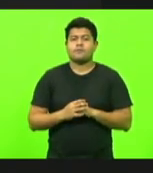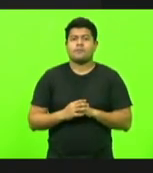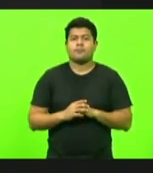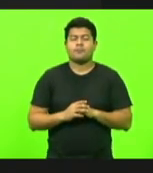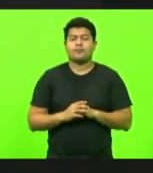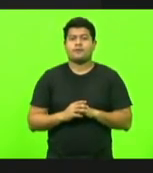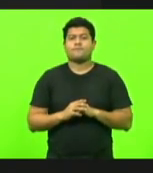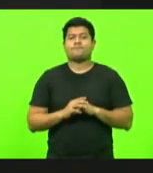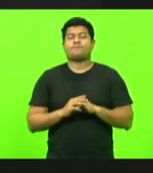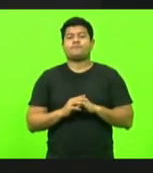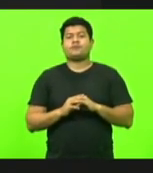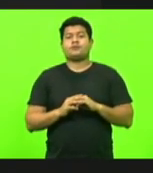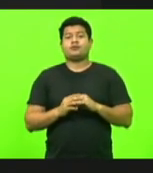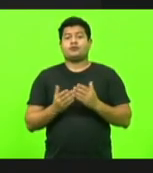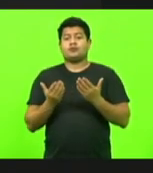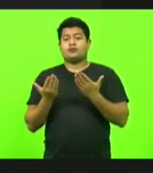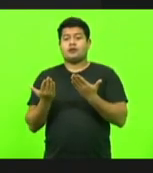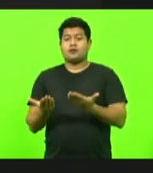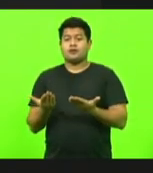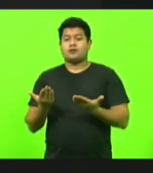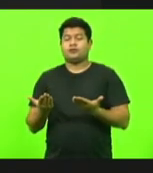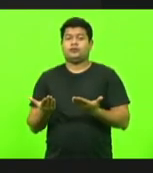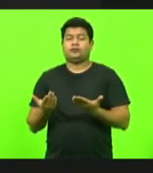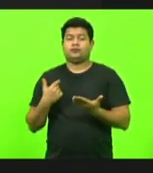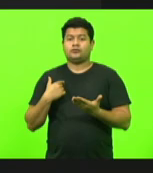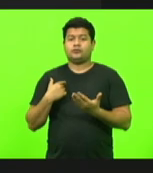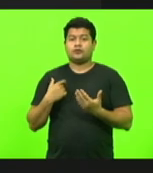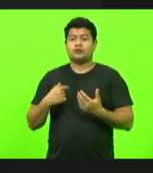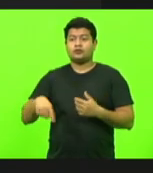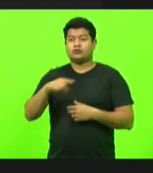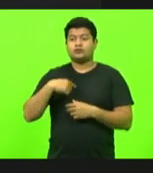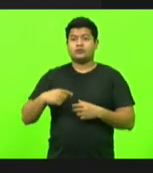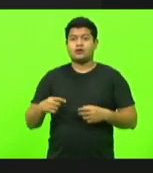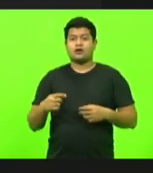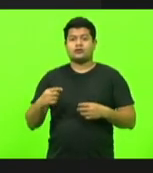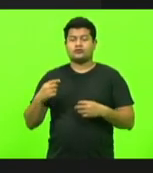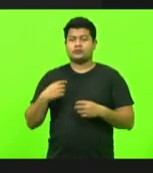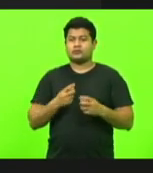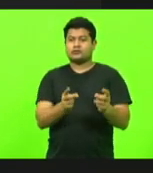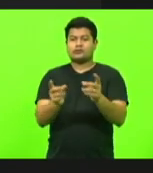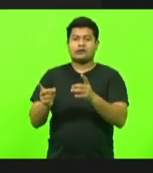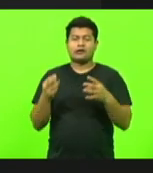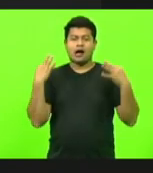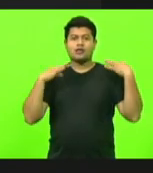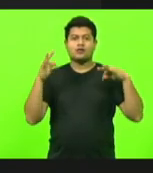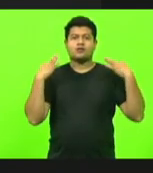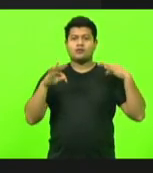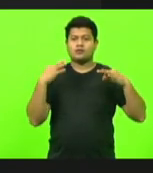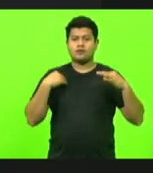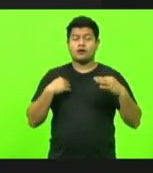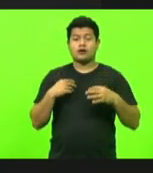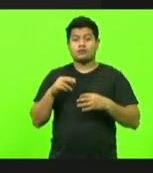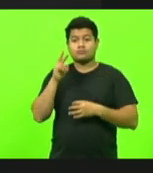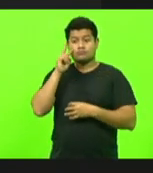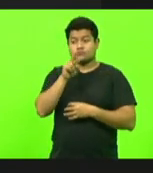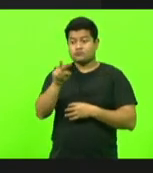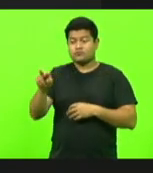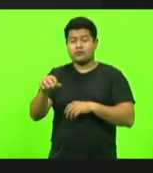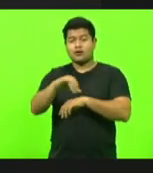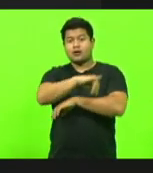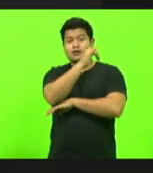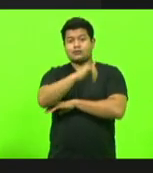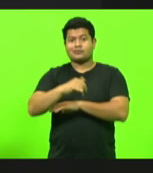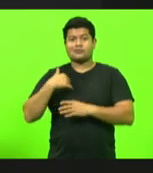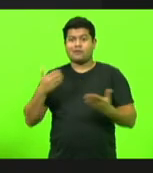Concluindo, no estado que vende, né, turismo com observação de baleias, a gente está na ponta como o estado que mais mata